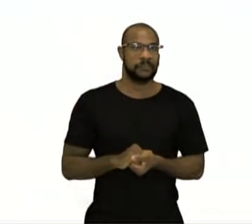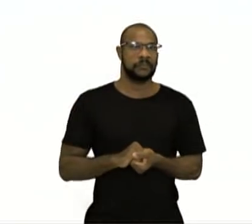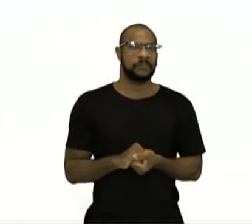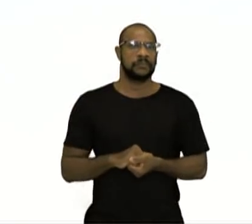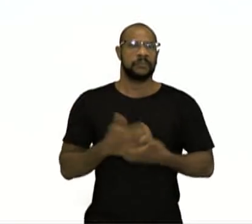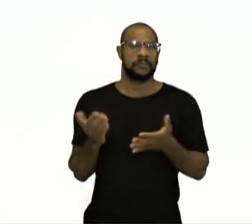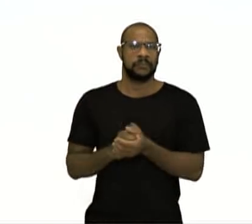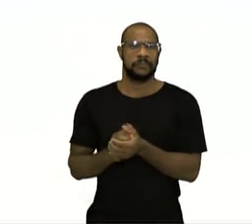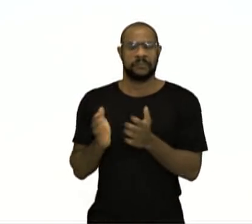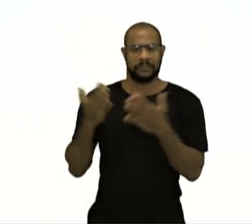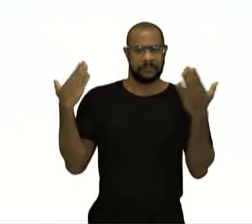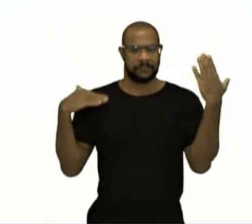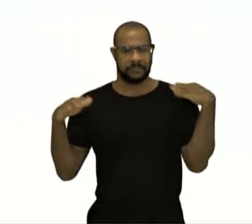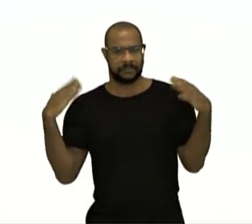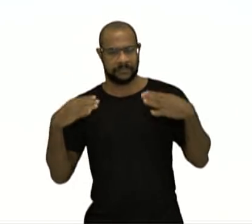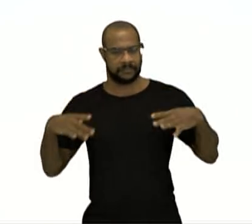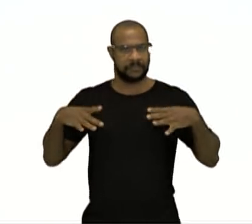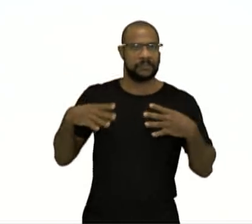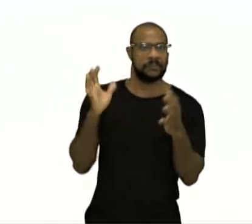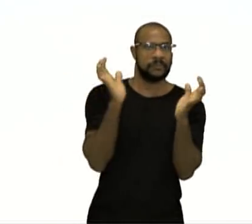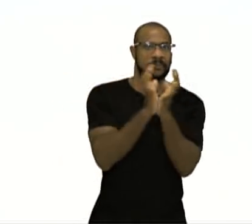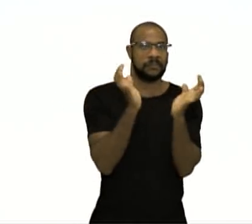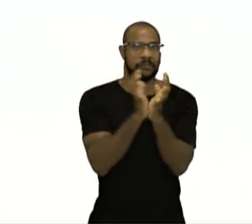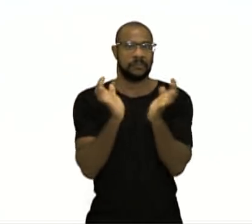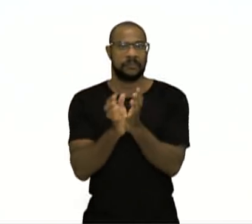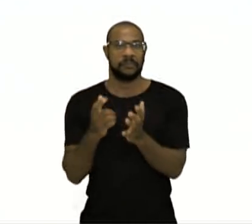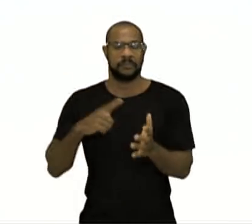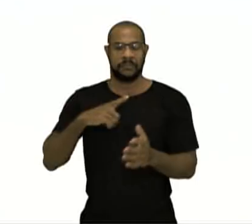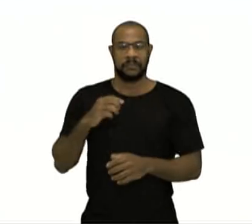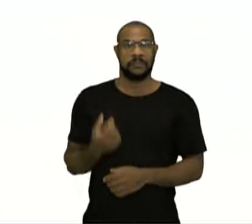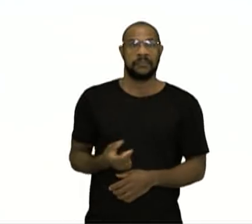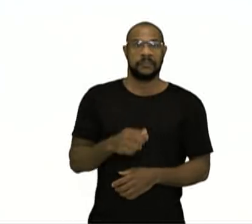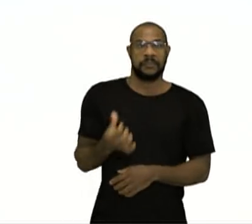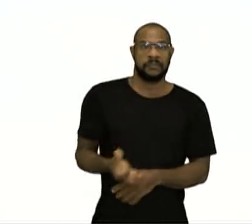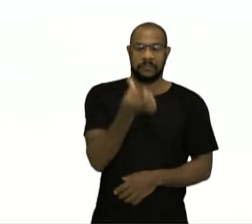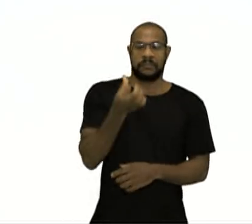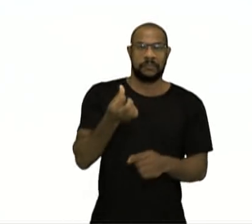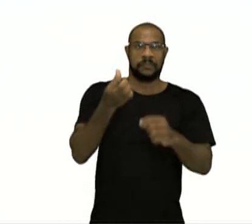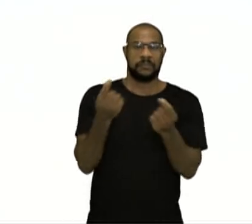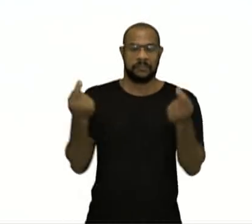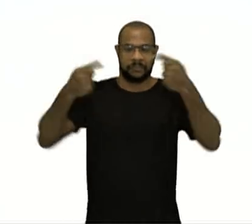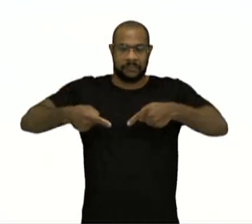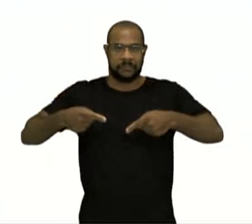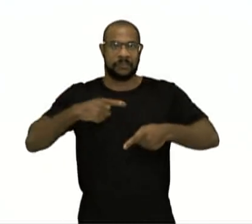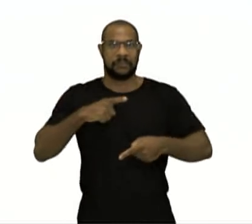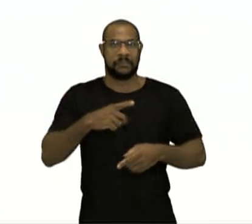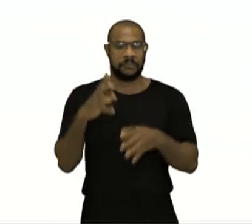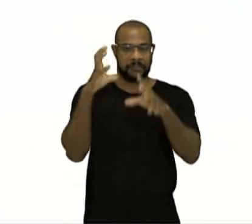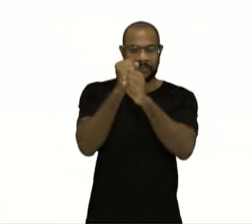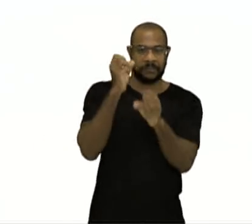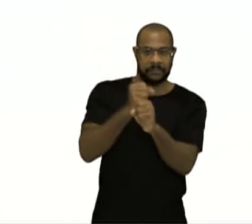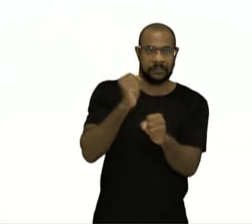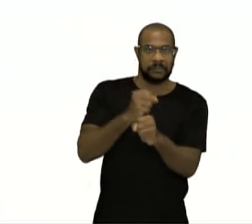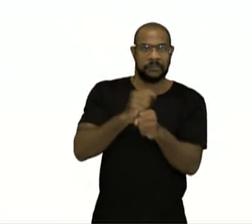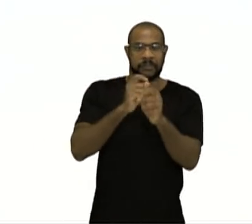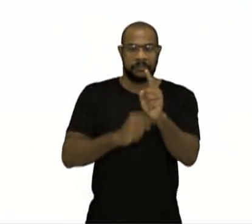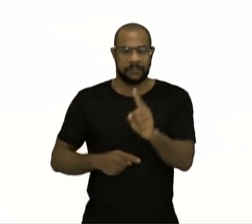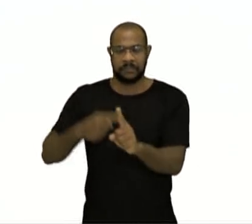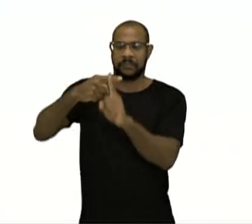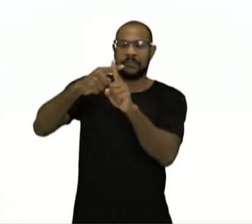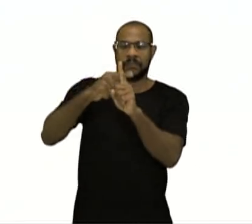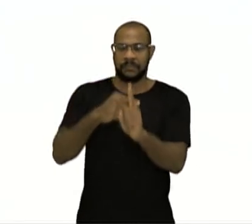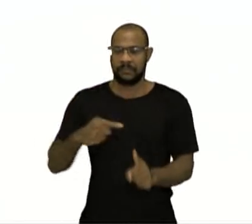Numa colônia de férias, os grupos tinham de cumprir 6 atividades diferentes e recebiam pontuação positiva ou